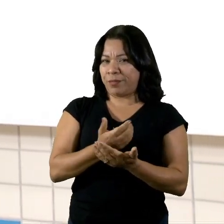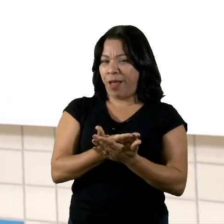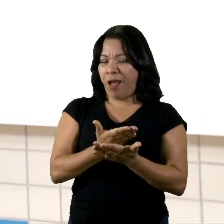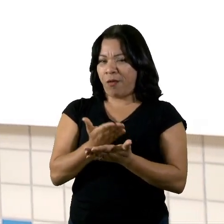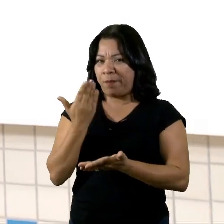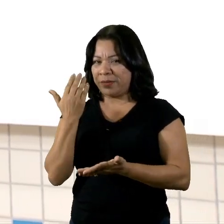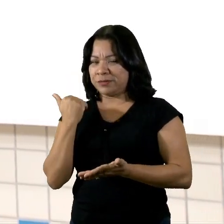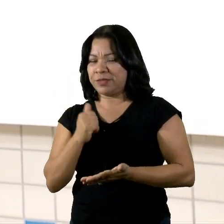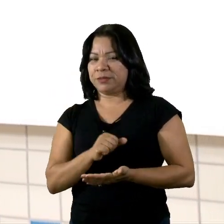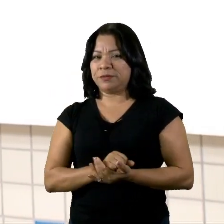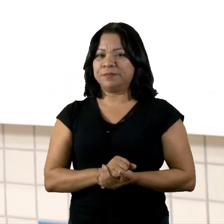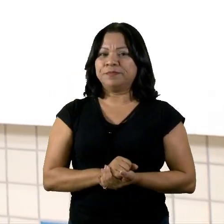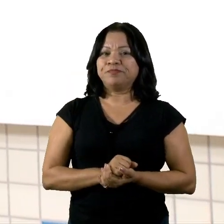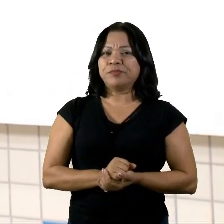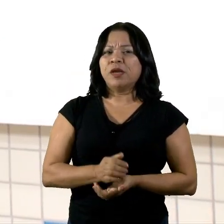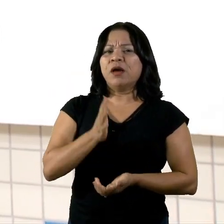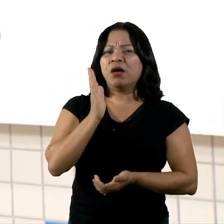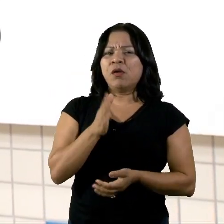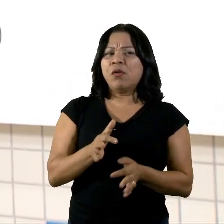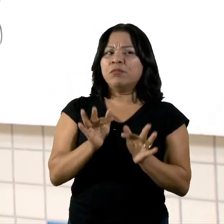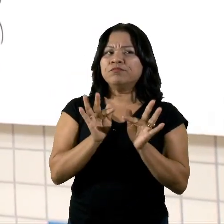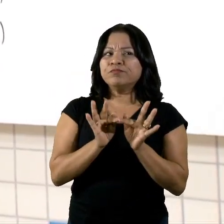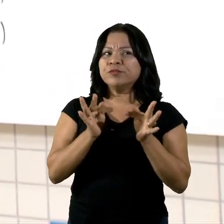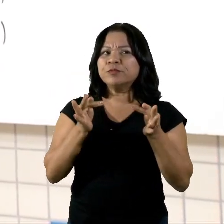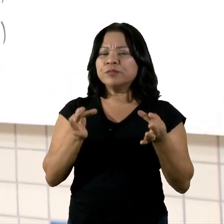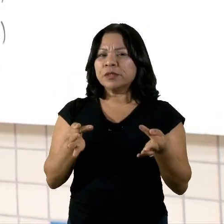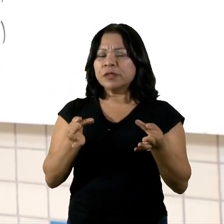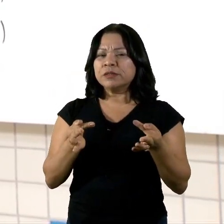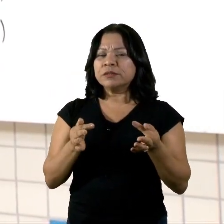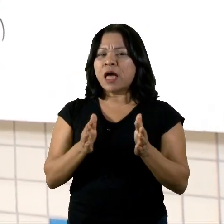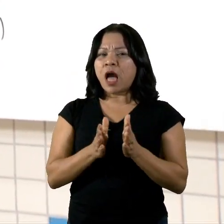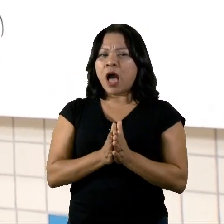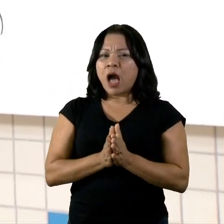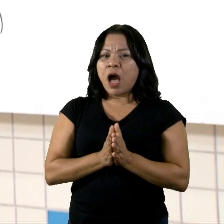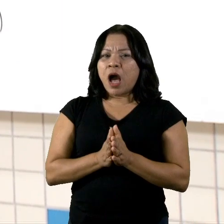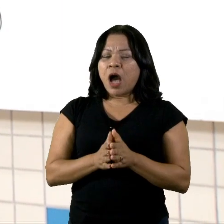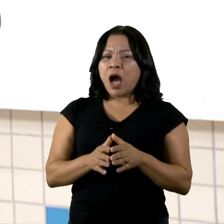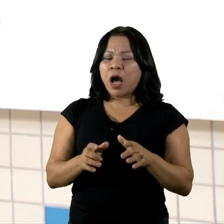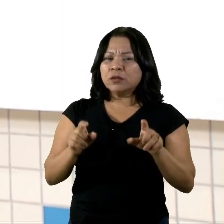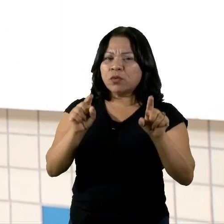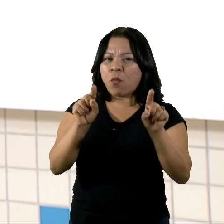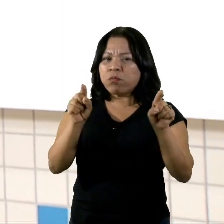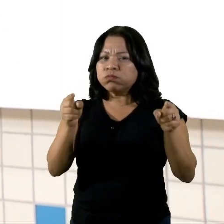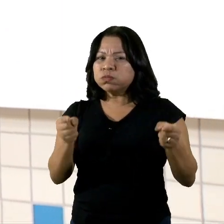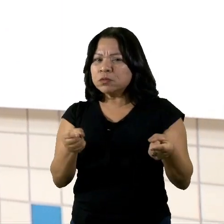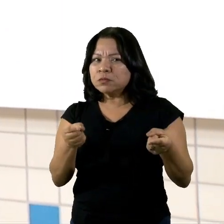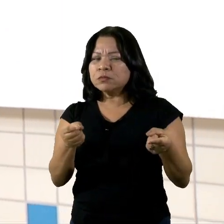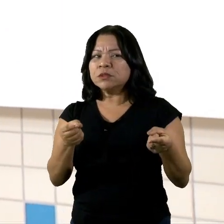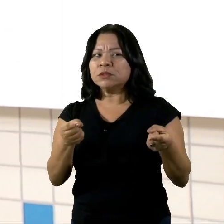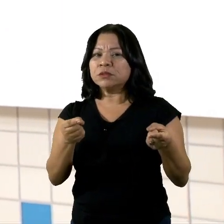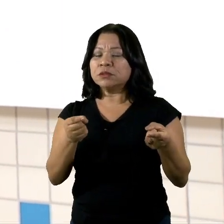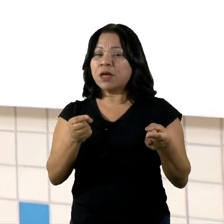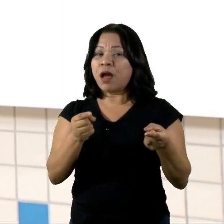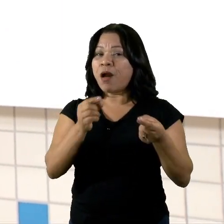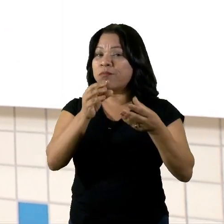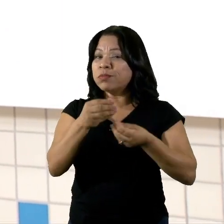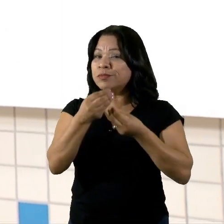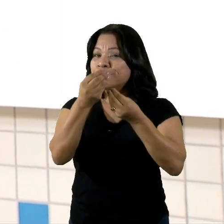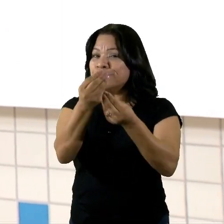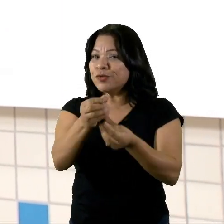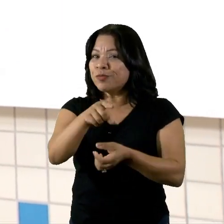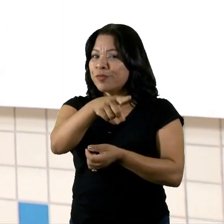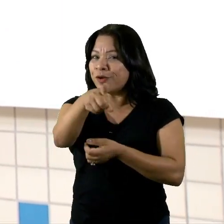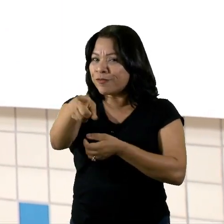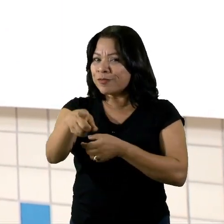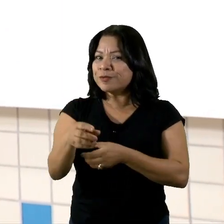havia simplificado uma expressão e deixei uma outra para que vocês se divertissem, né, tentando